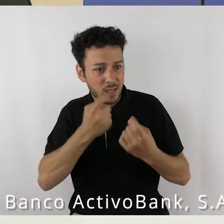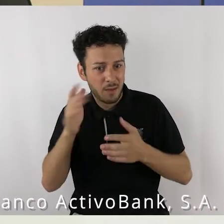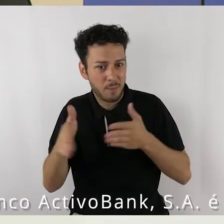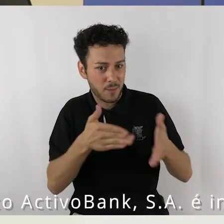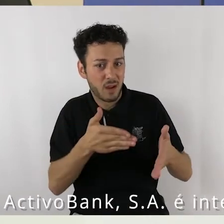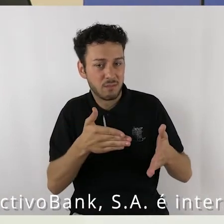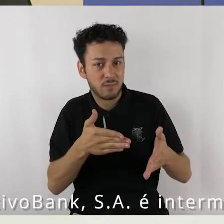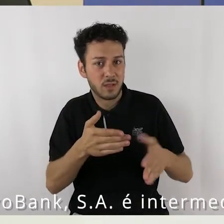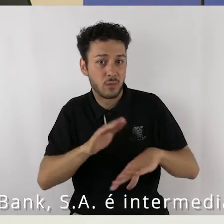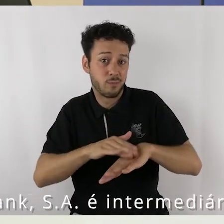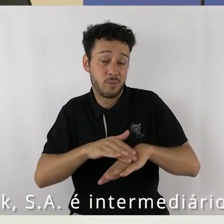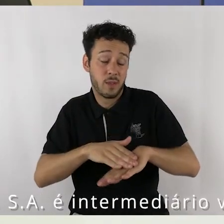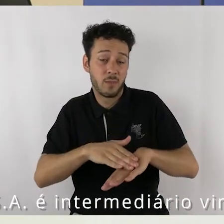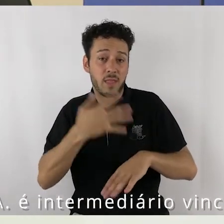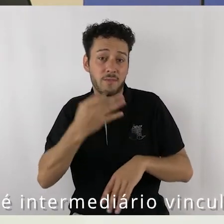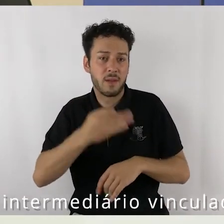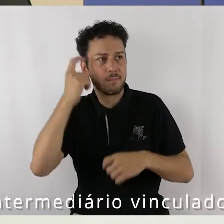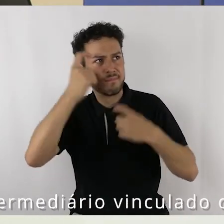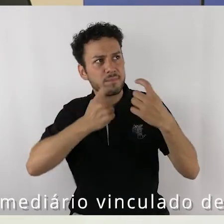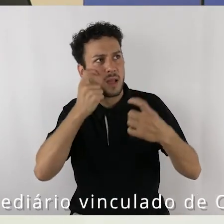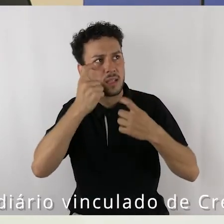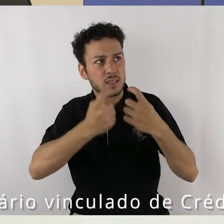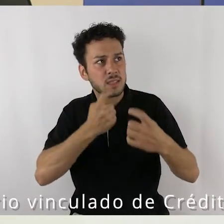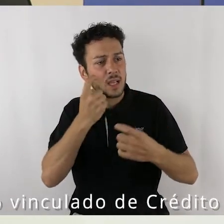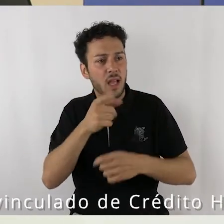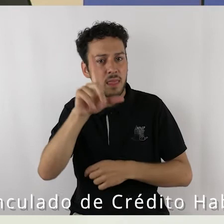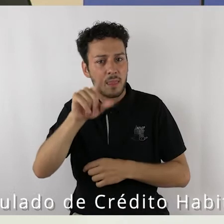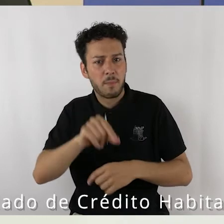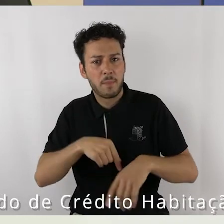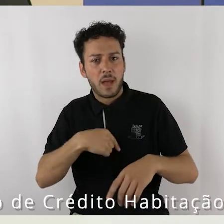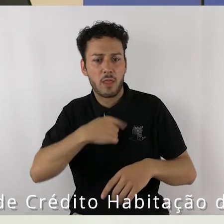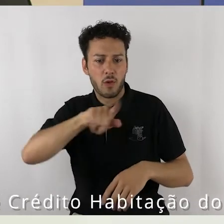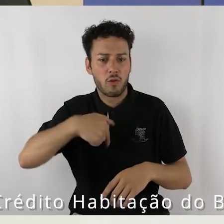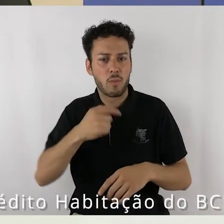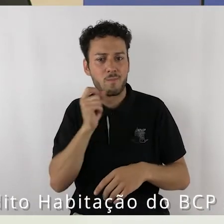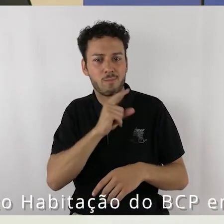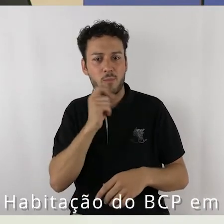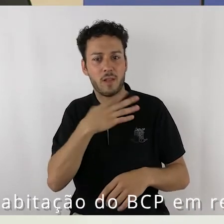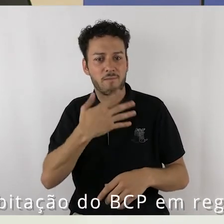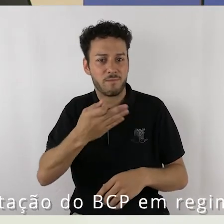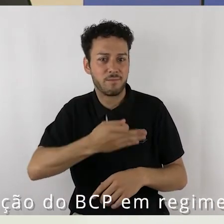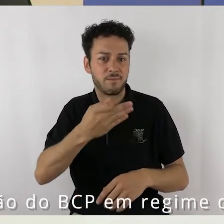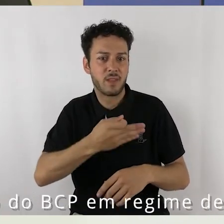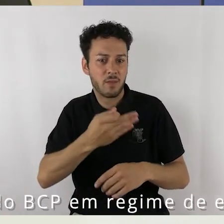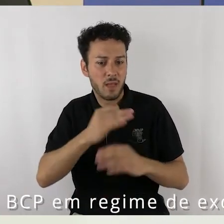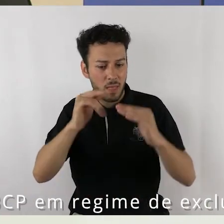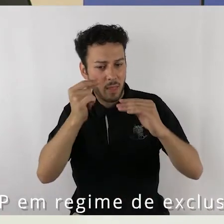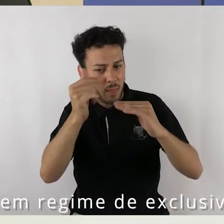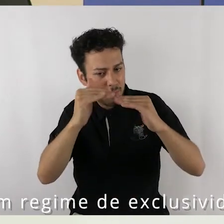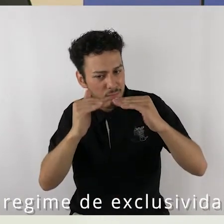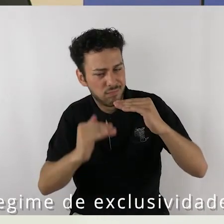para refletir e pensar naquilo que podemos eventualmente